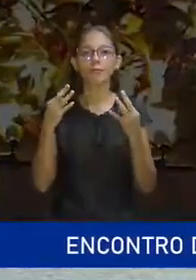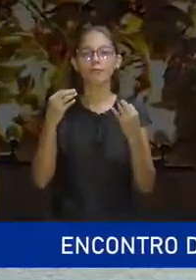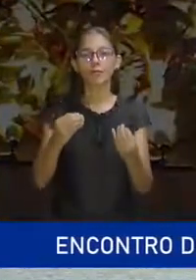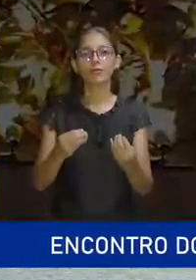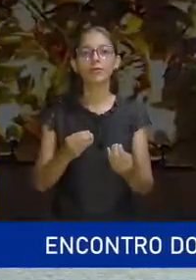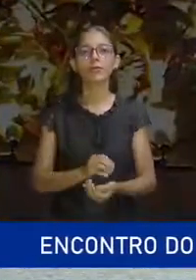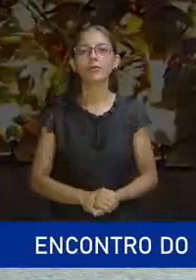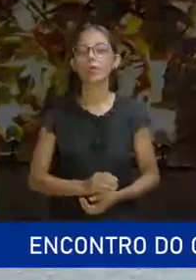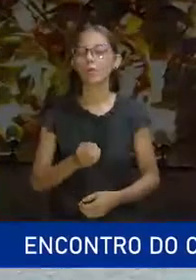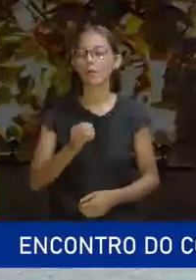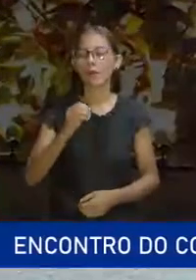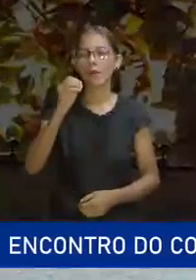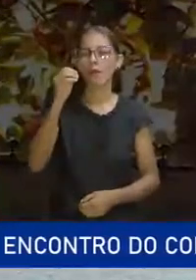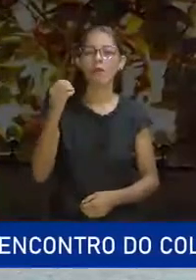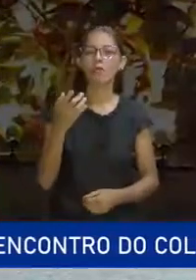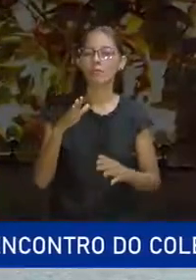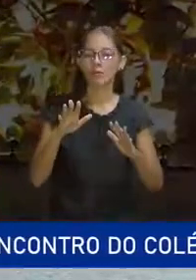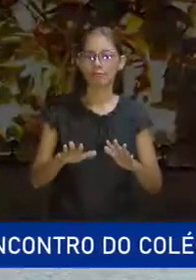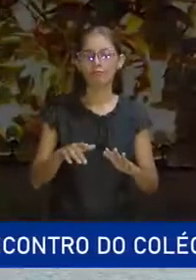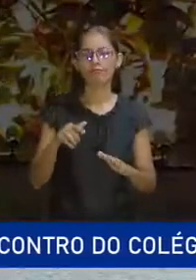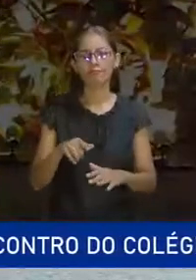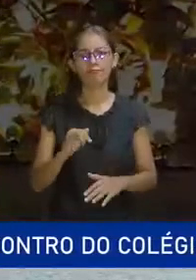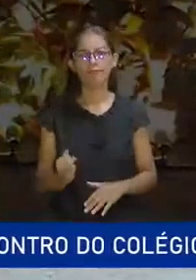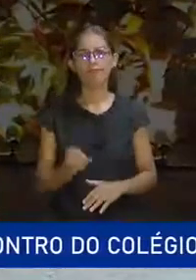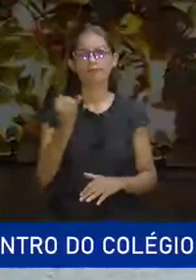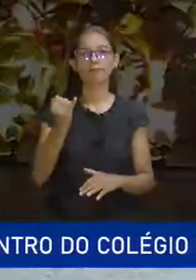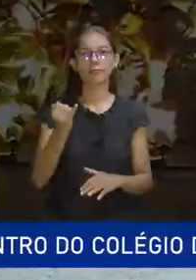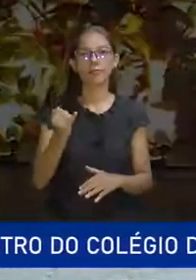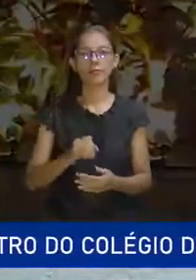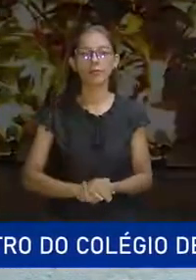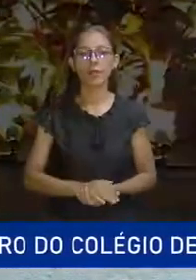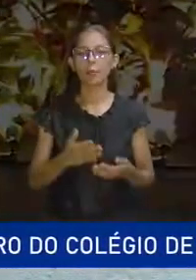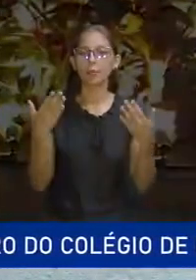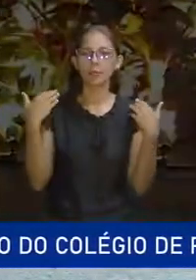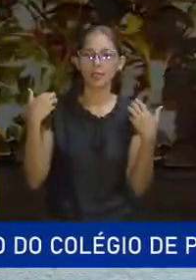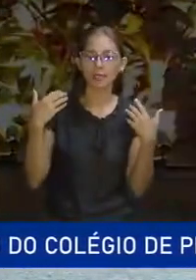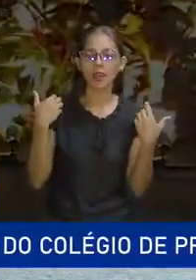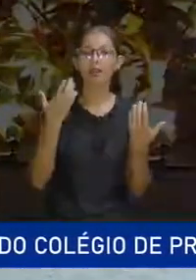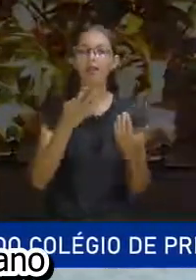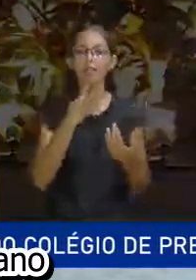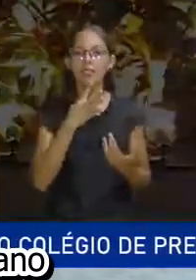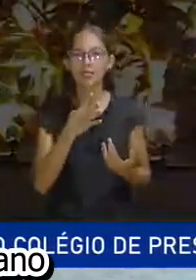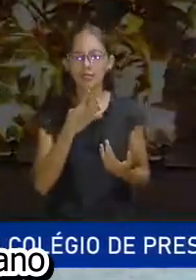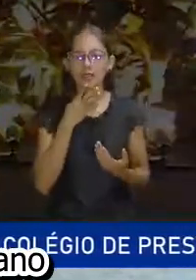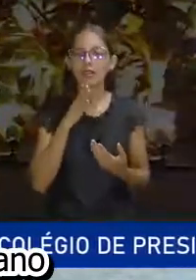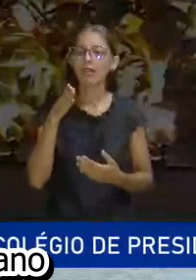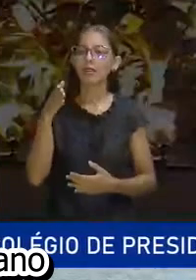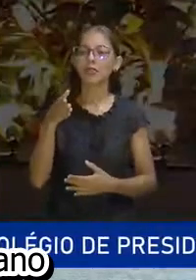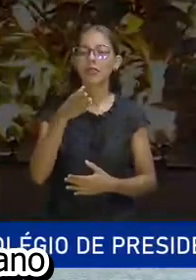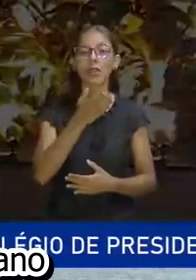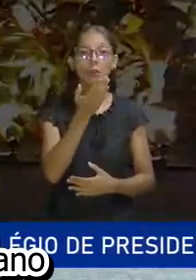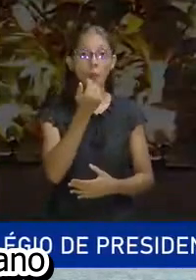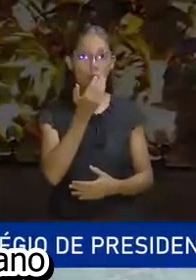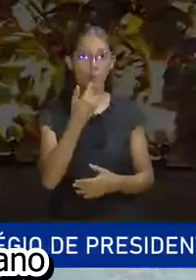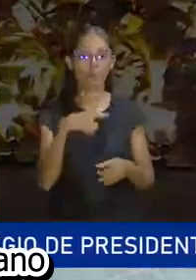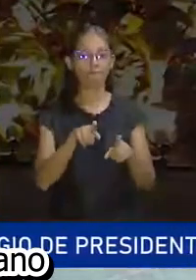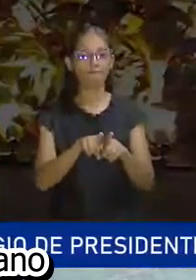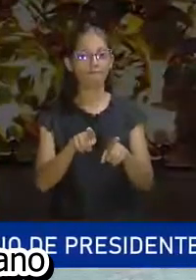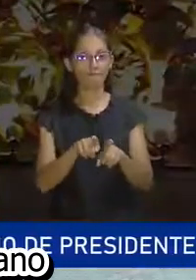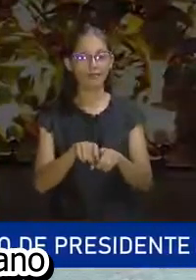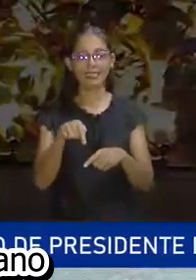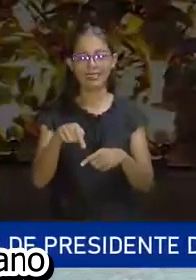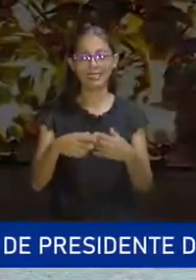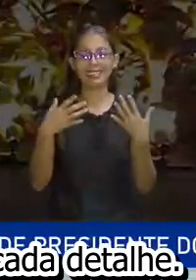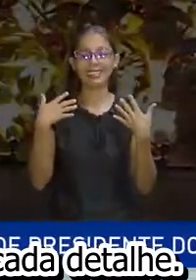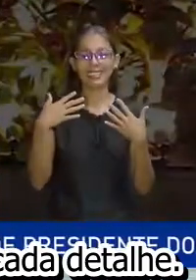uma ótima estadia, aproveitem a nossa terra, não apenas a culinária, mas também o